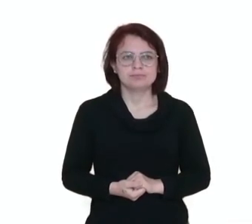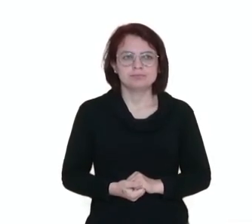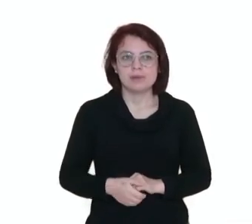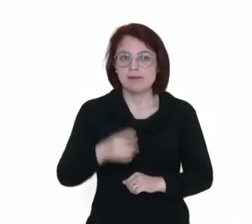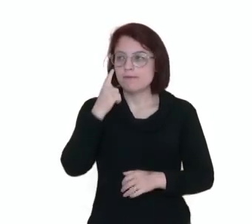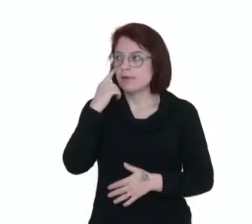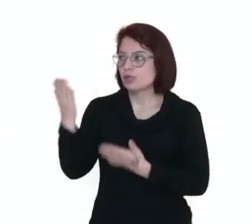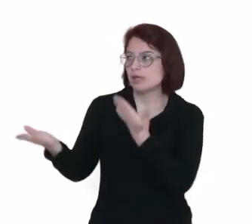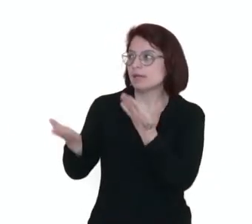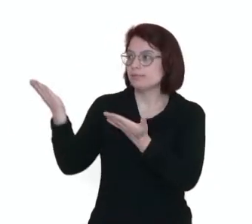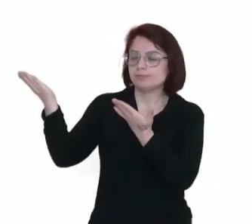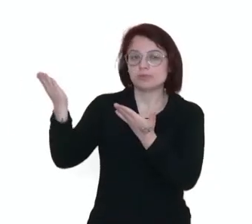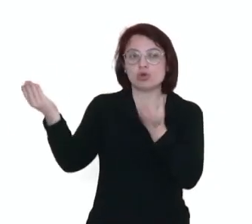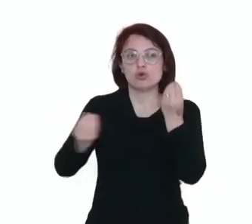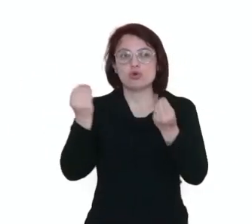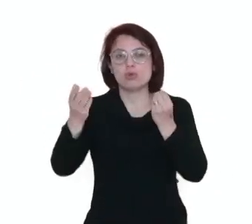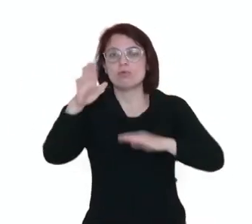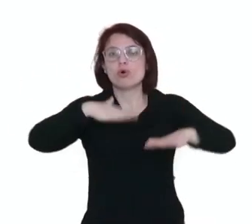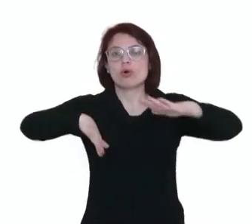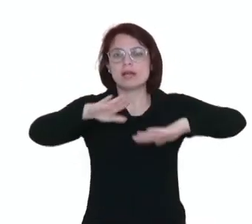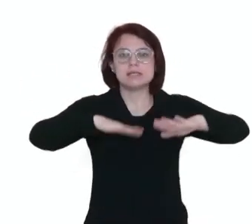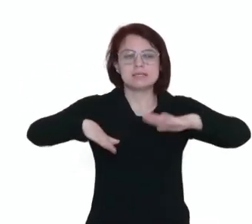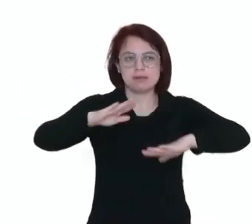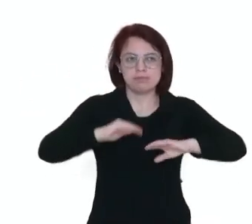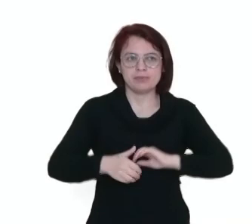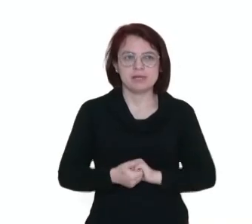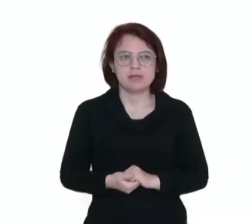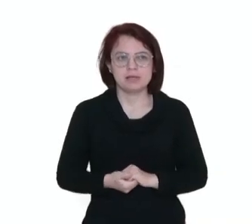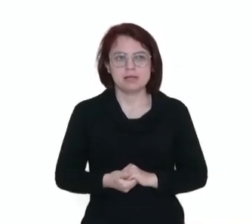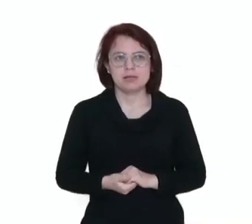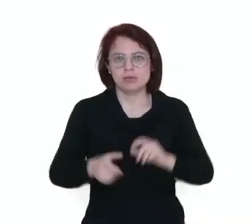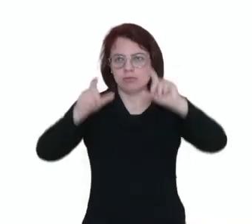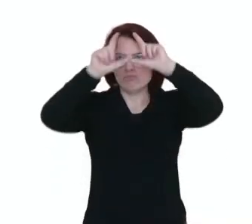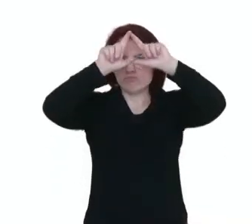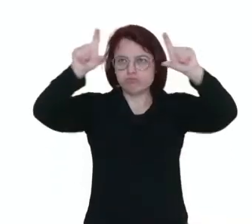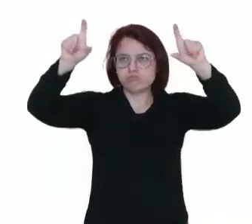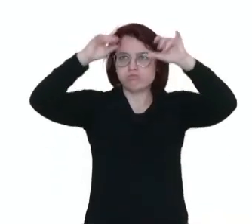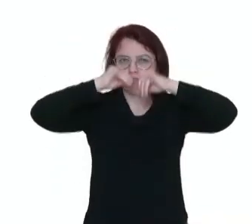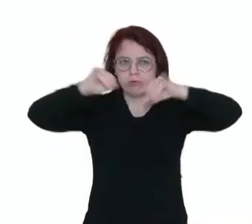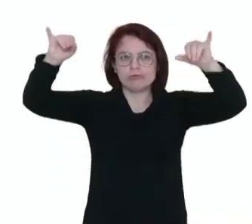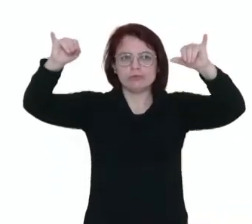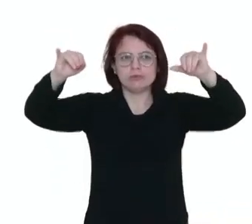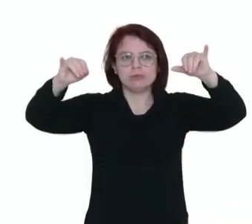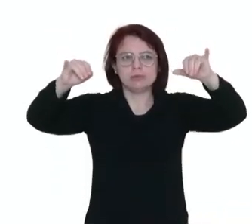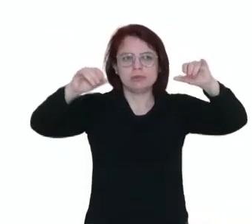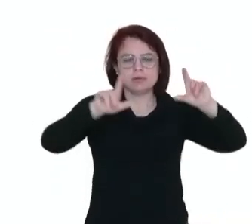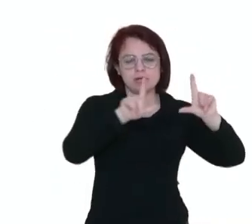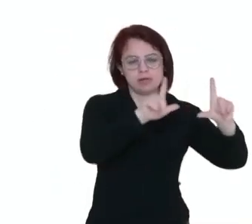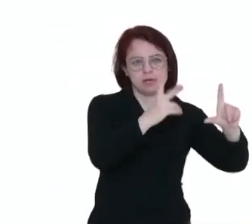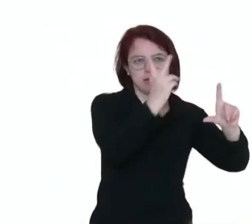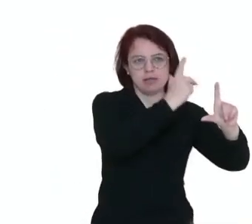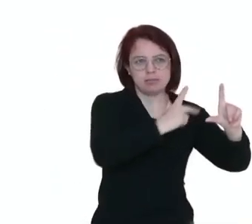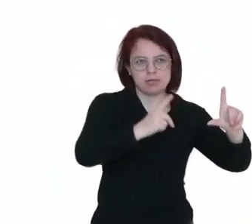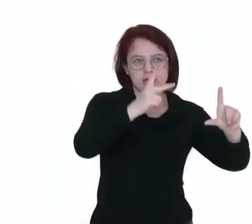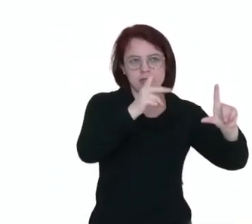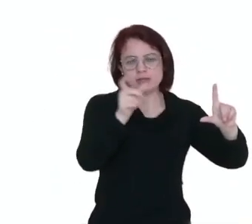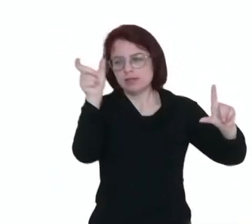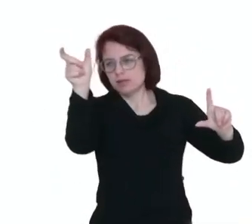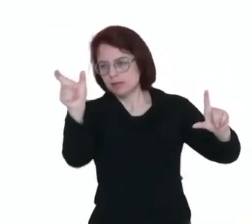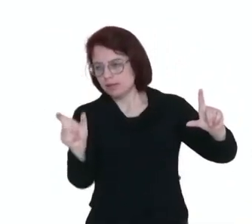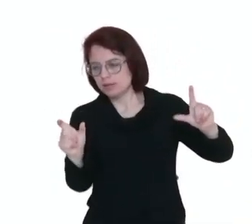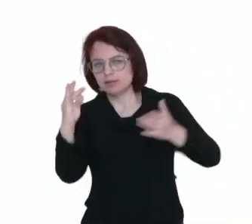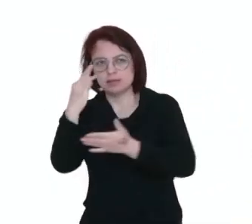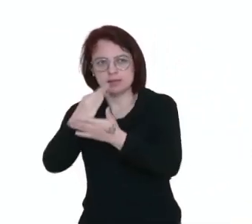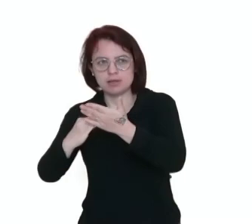lá a sugestão de organização do seu cartaz, olha. Então, o slogan em cima, a imagem do lado, alguma parte